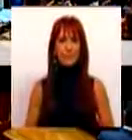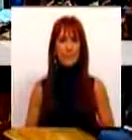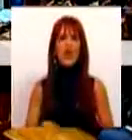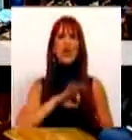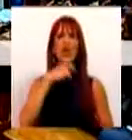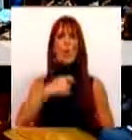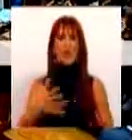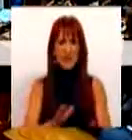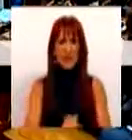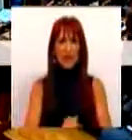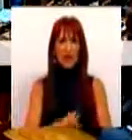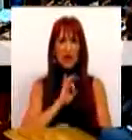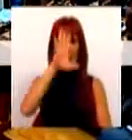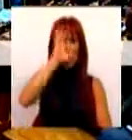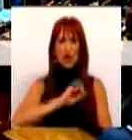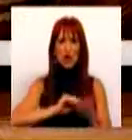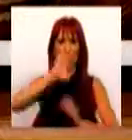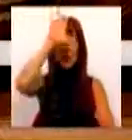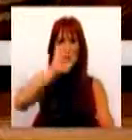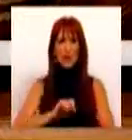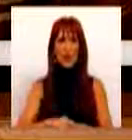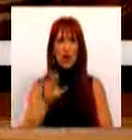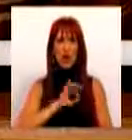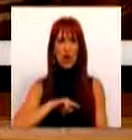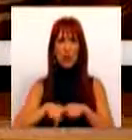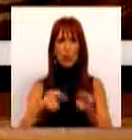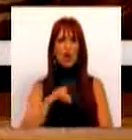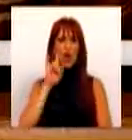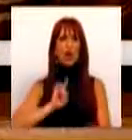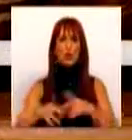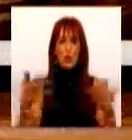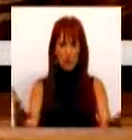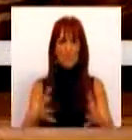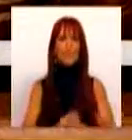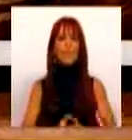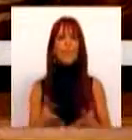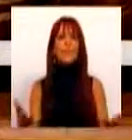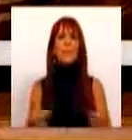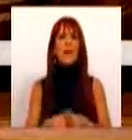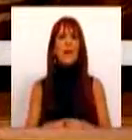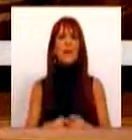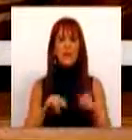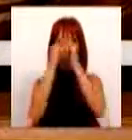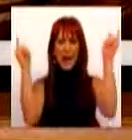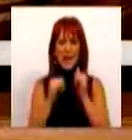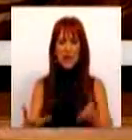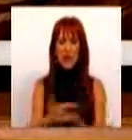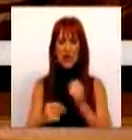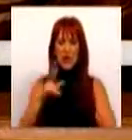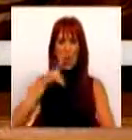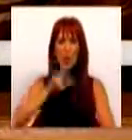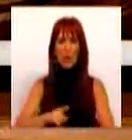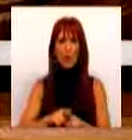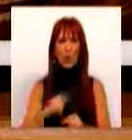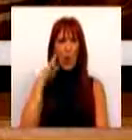Senhor Presidente, Senhor Ministro, Senhor Secretário de Estado, Senhoras Deputadas e Senhores Deputados, a internacionalização da economia portuguesa